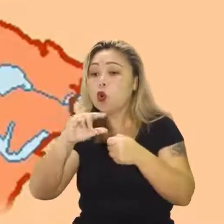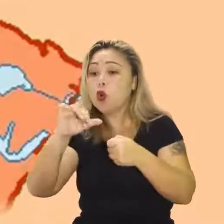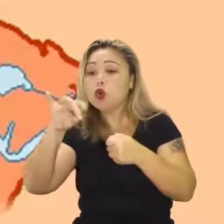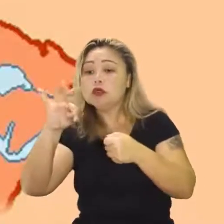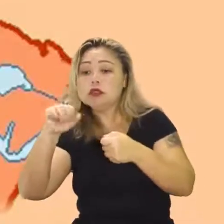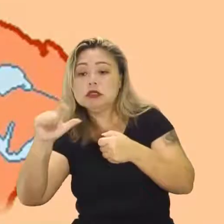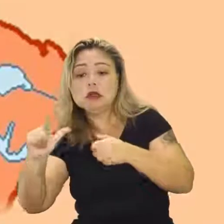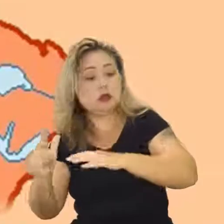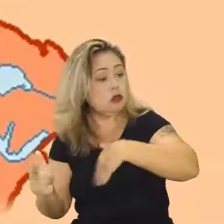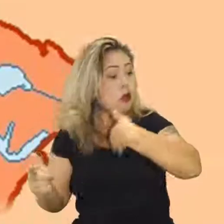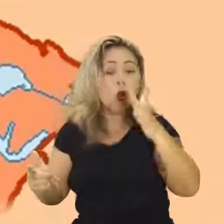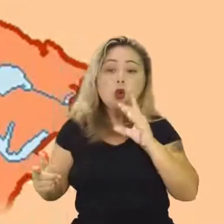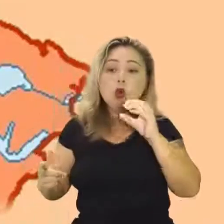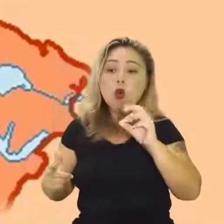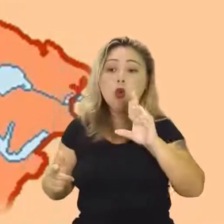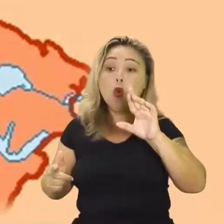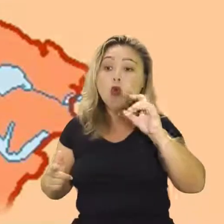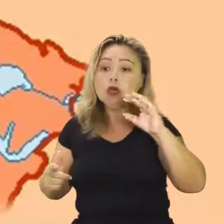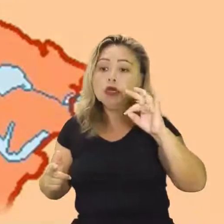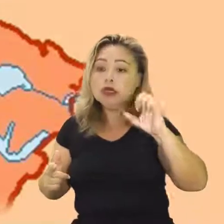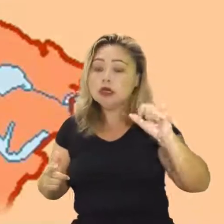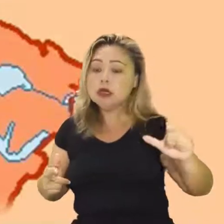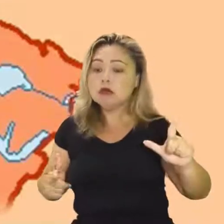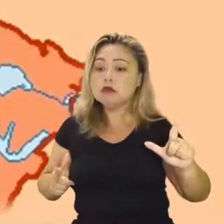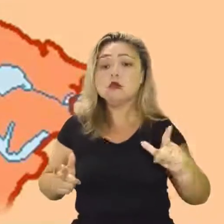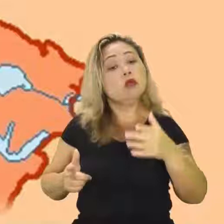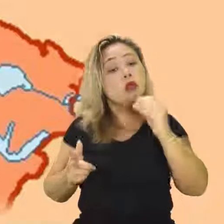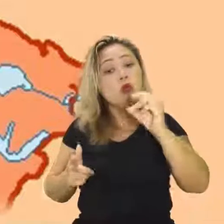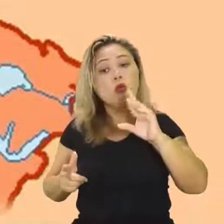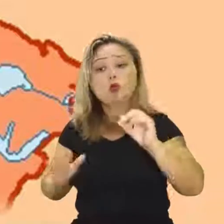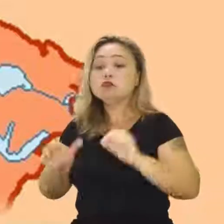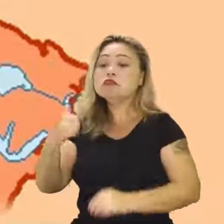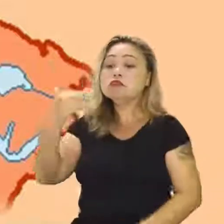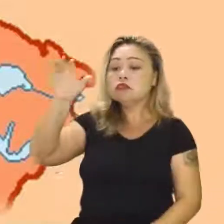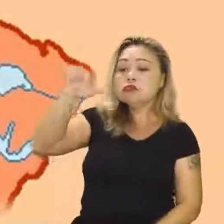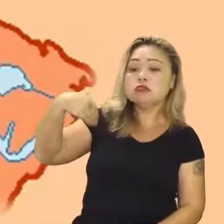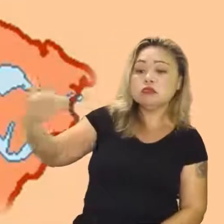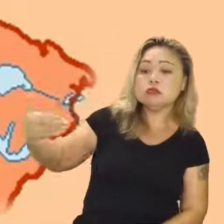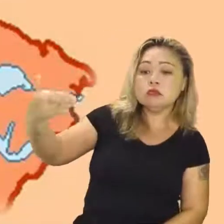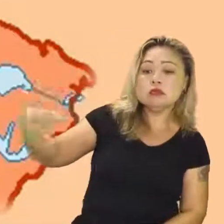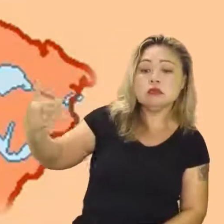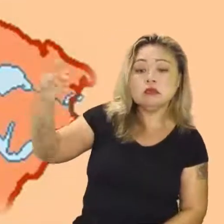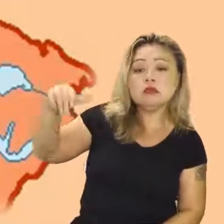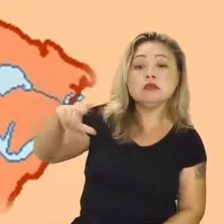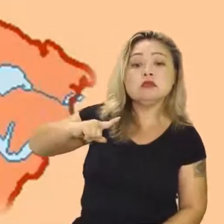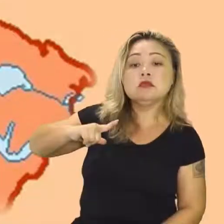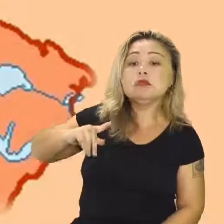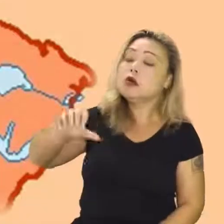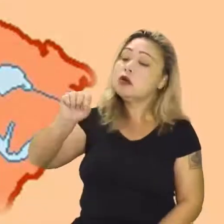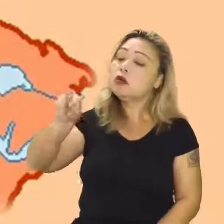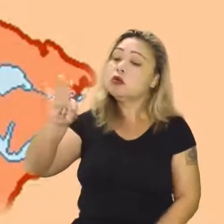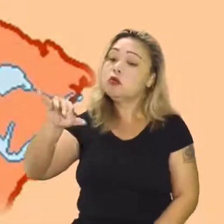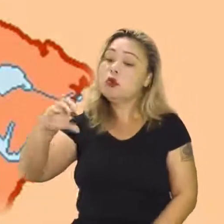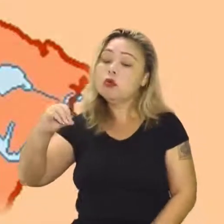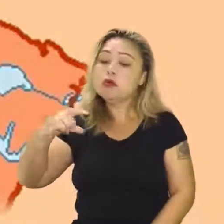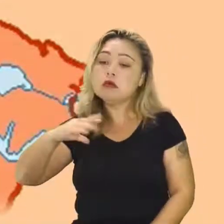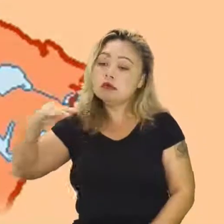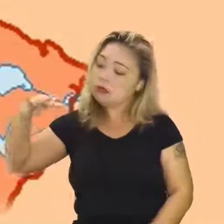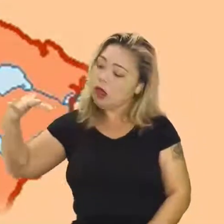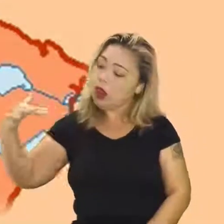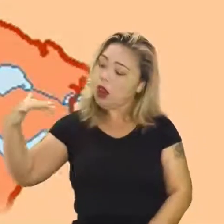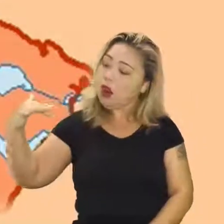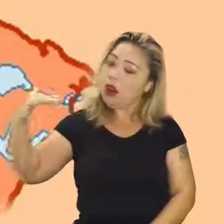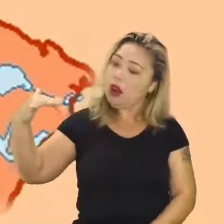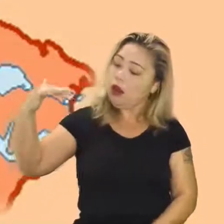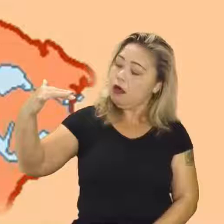ocidental e o fronte oriental. O fronte oriental aqui, essa frente oriental, nós temos os soviéticos que vieram e